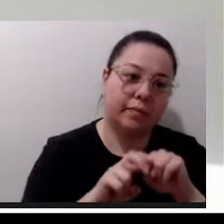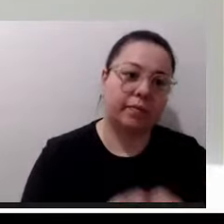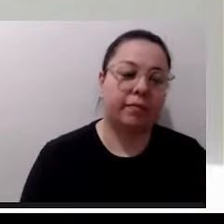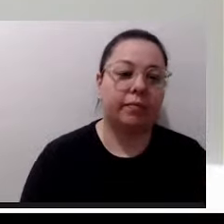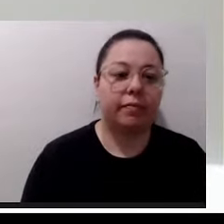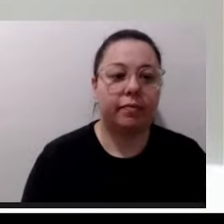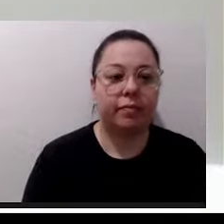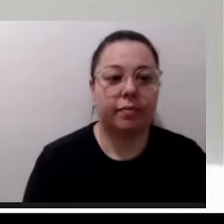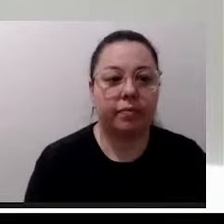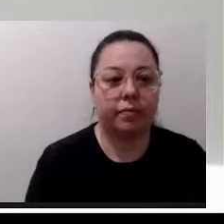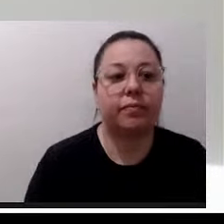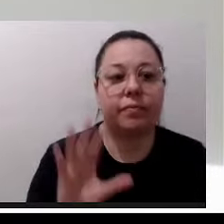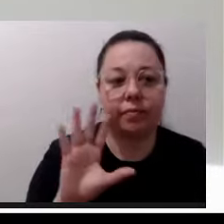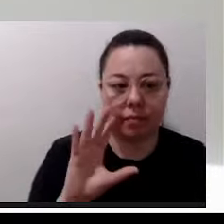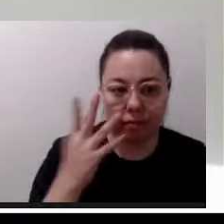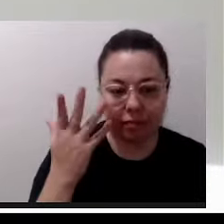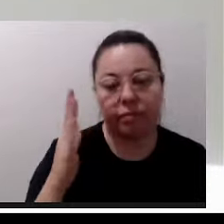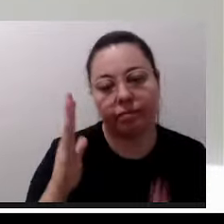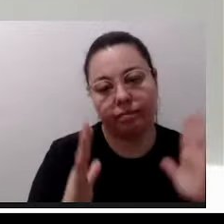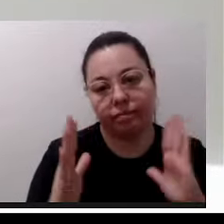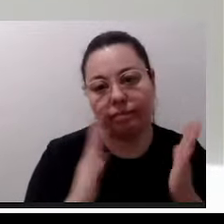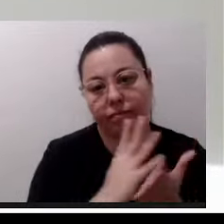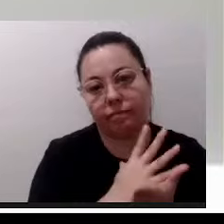houve a prescrição aí da pretensão punitiva.